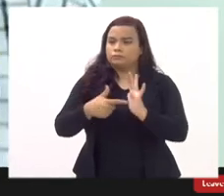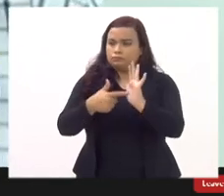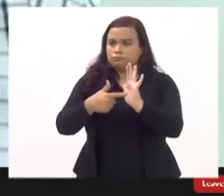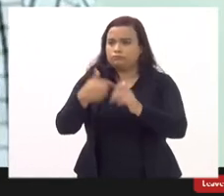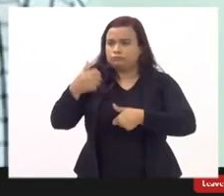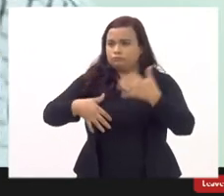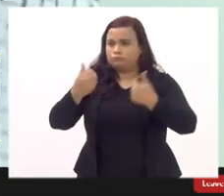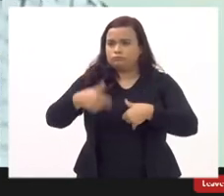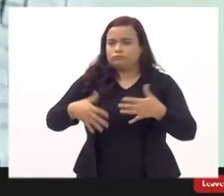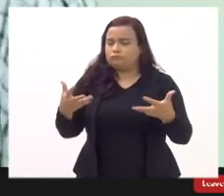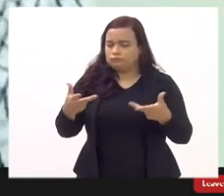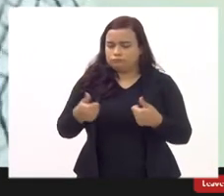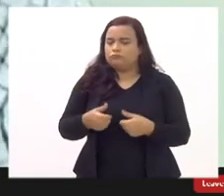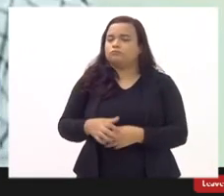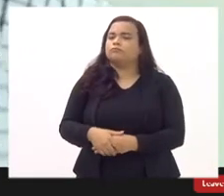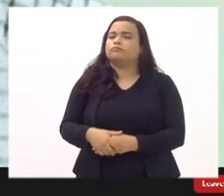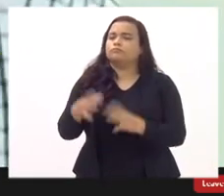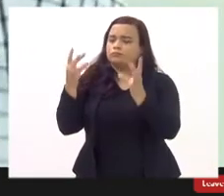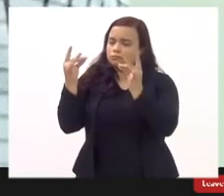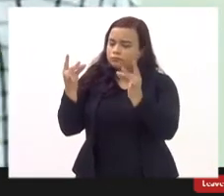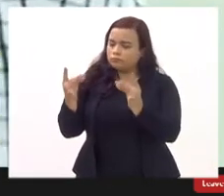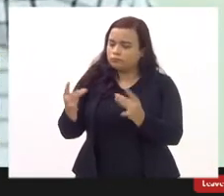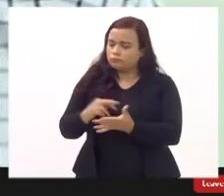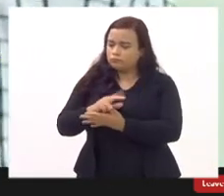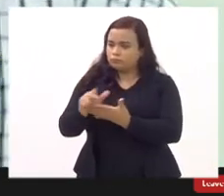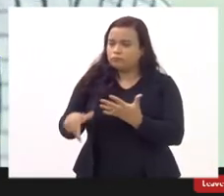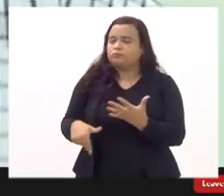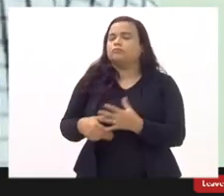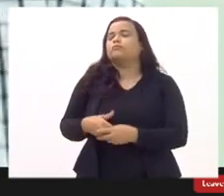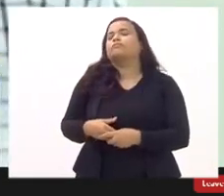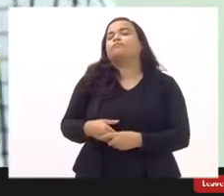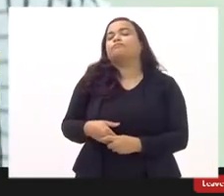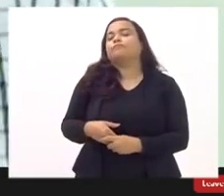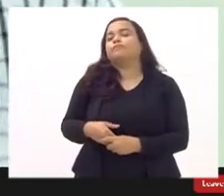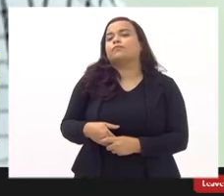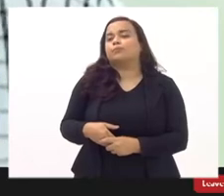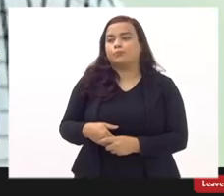bem caracterizada e muito bem explicada, né?